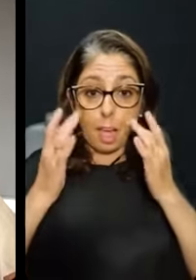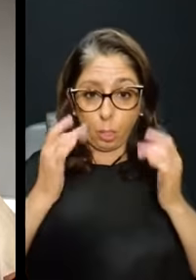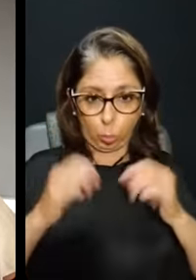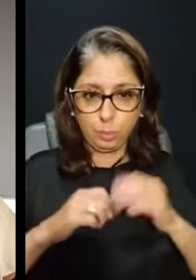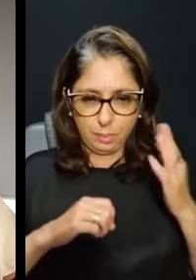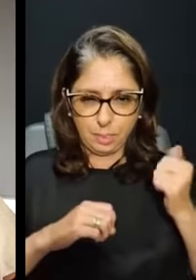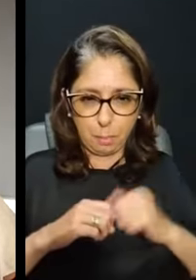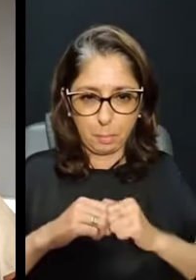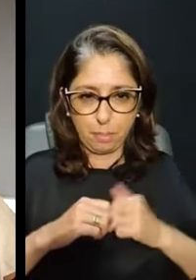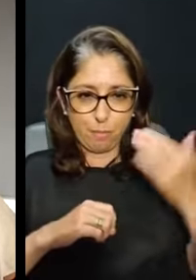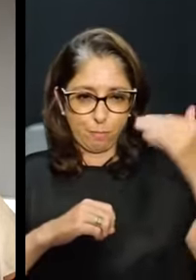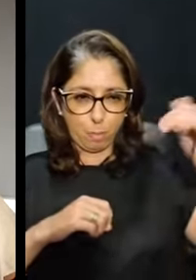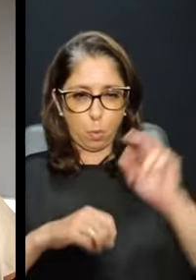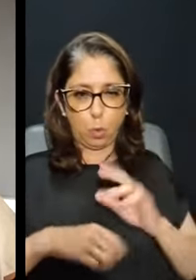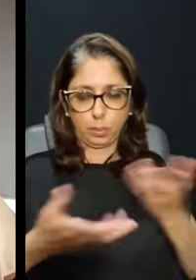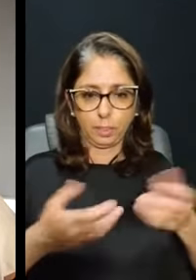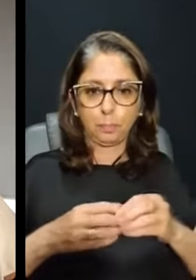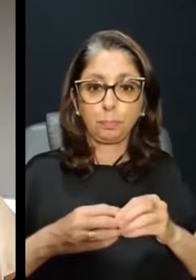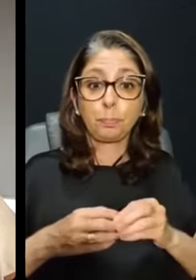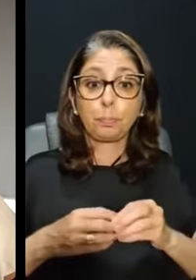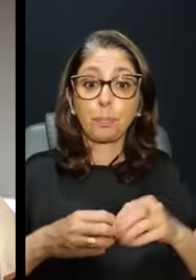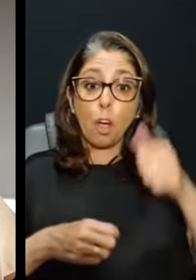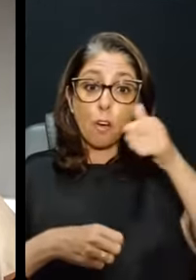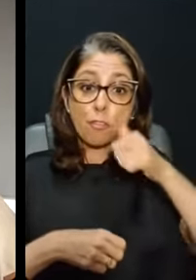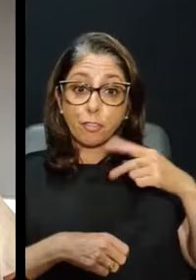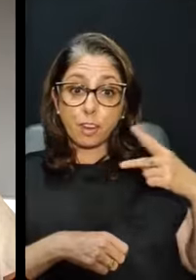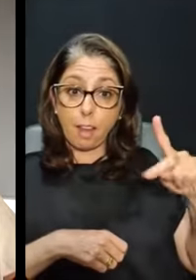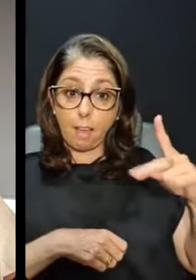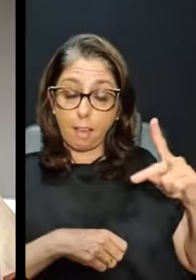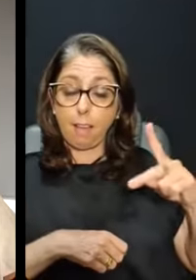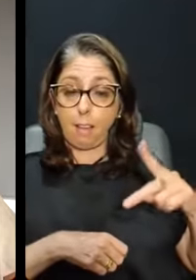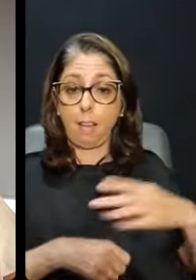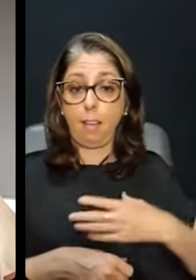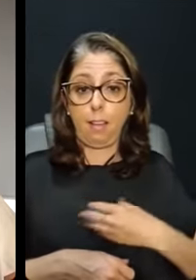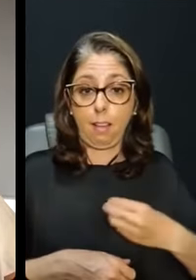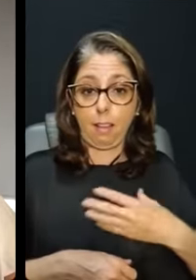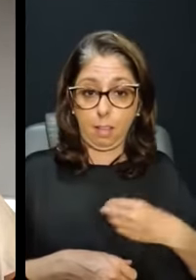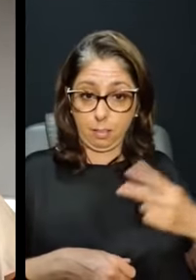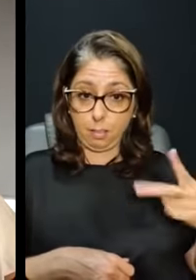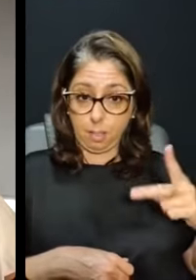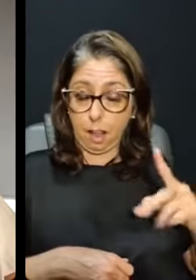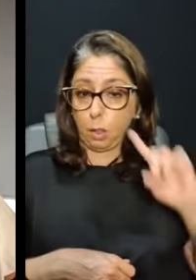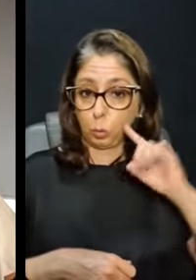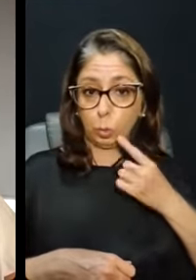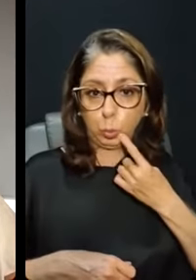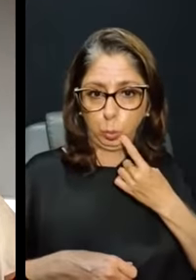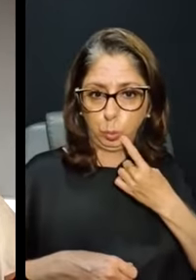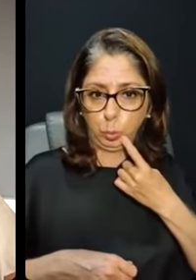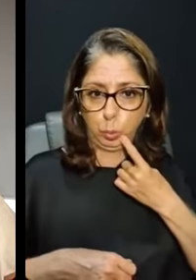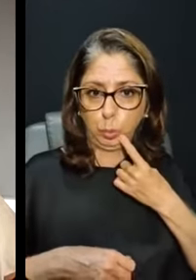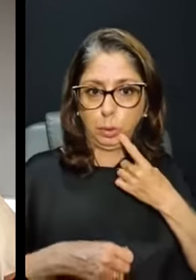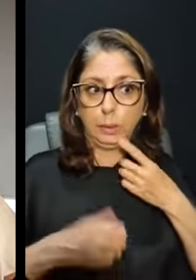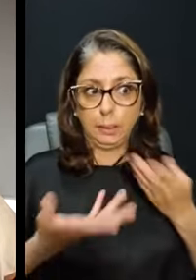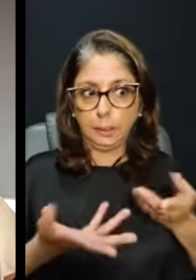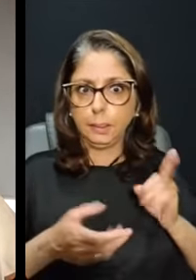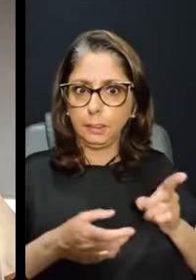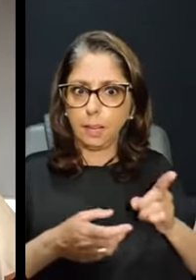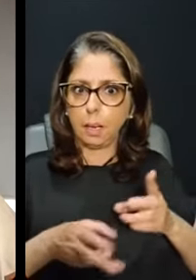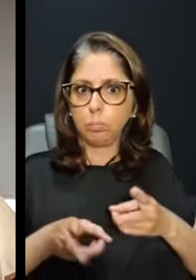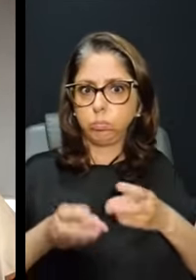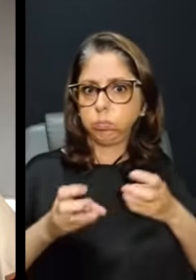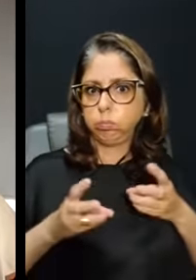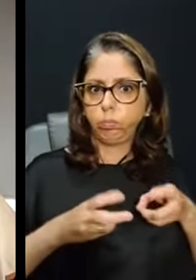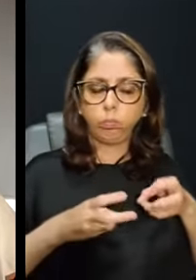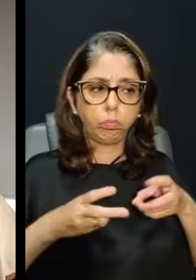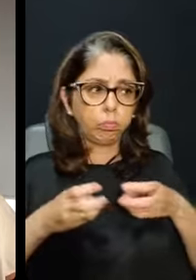acesso a espaços não específicos para surdos, mas que pudessem, para poder educar também as pessoas.